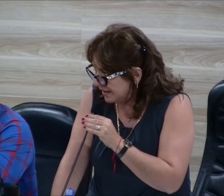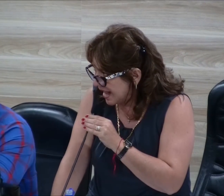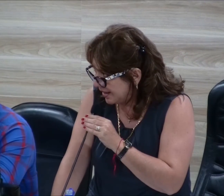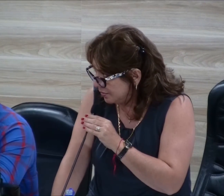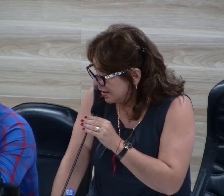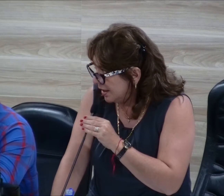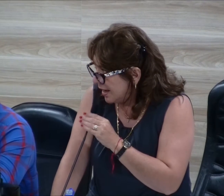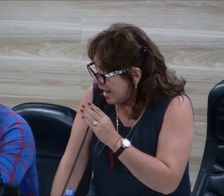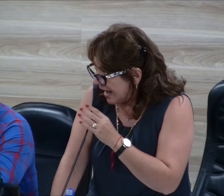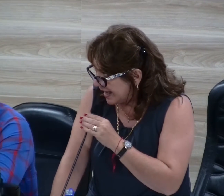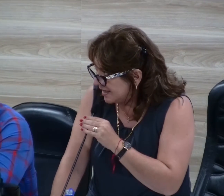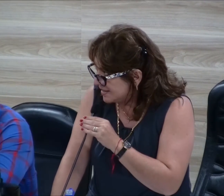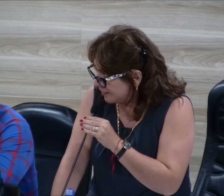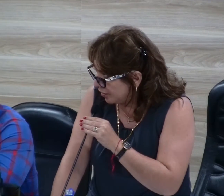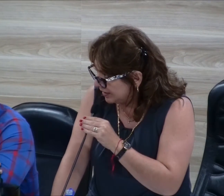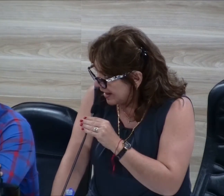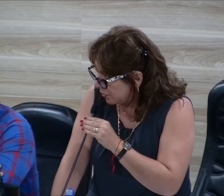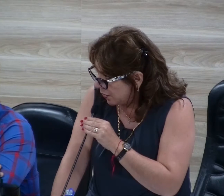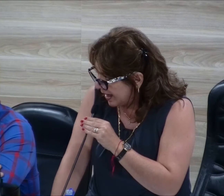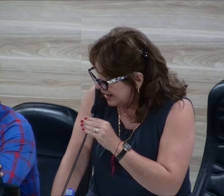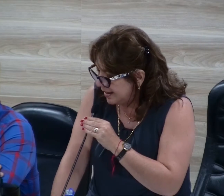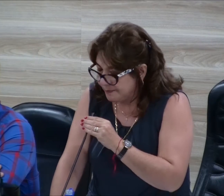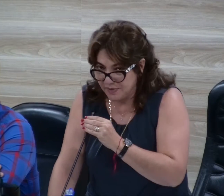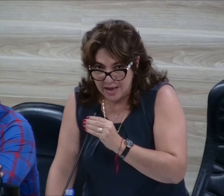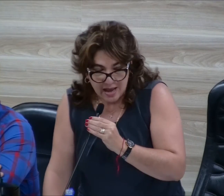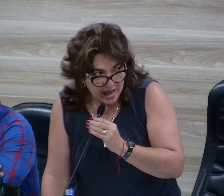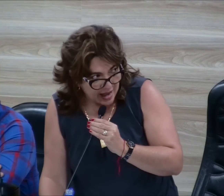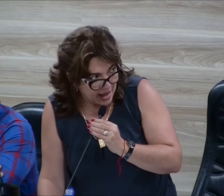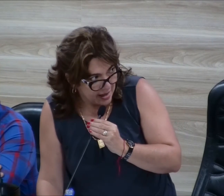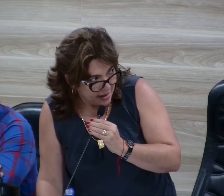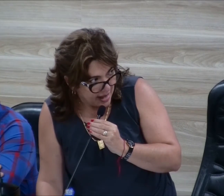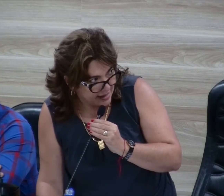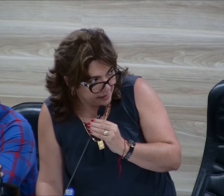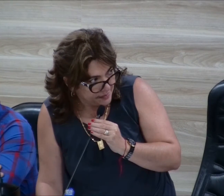no plenário, aqueles que votaram com ele,